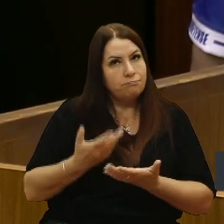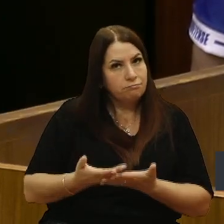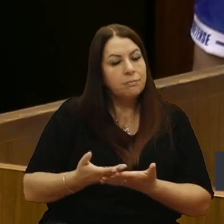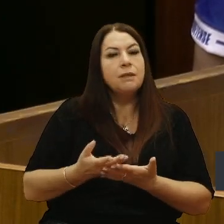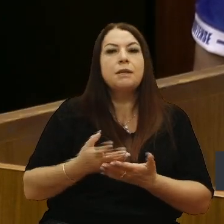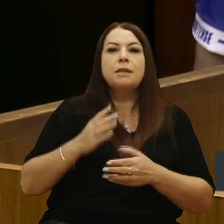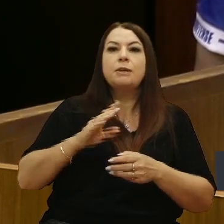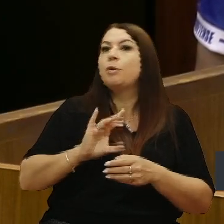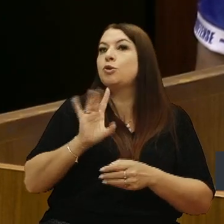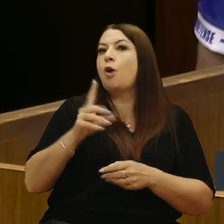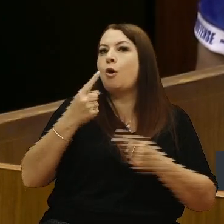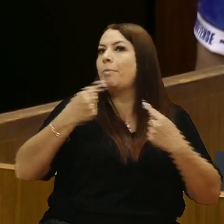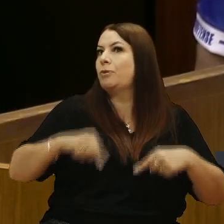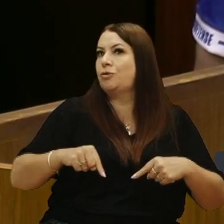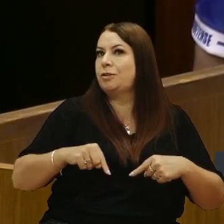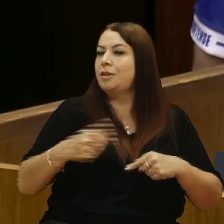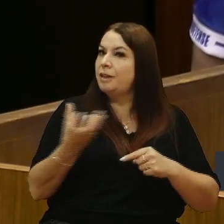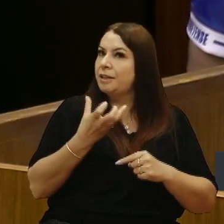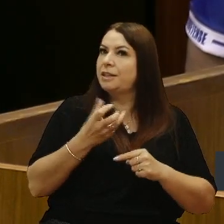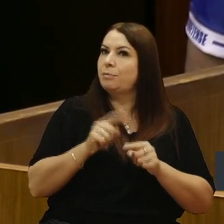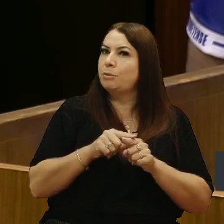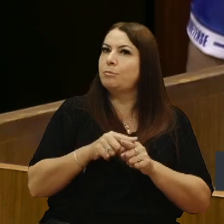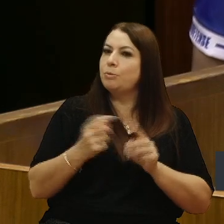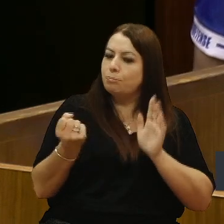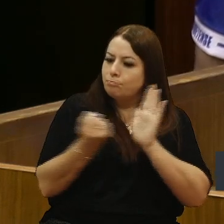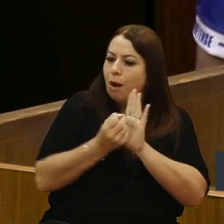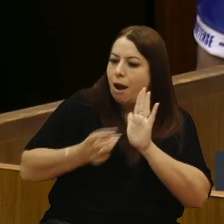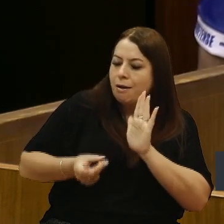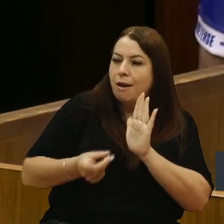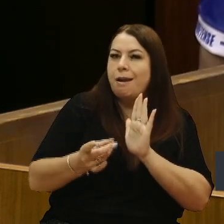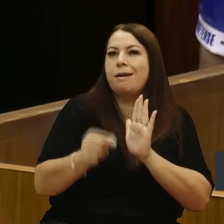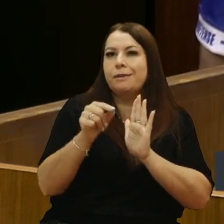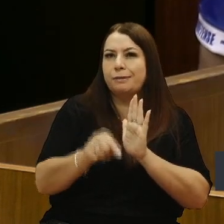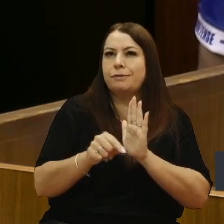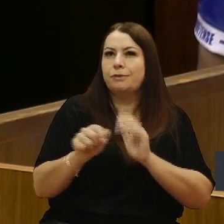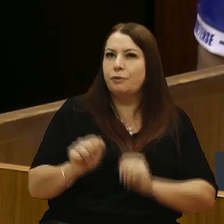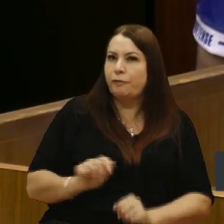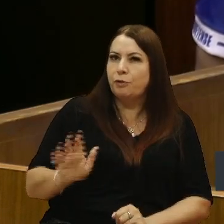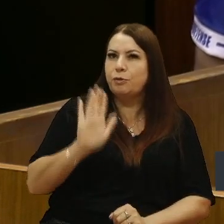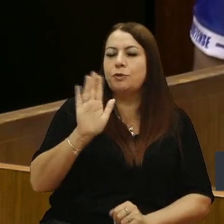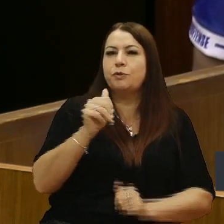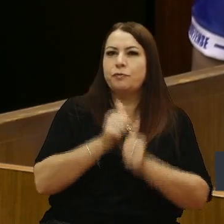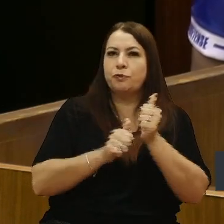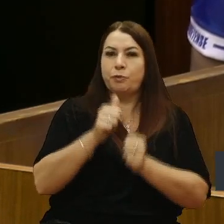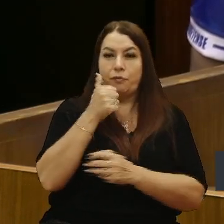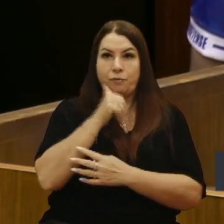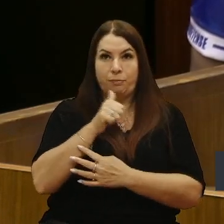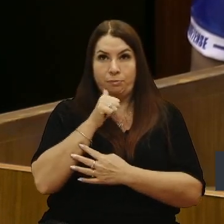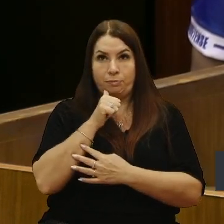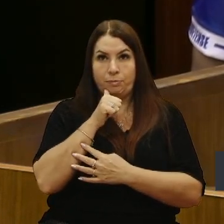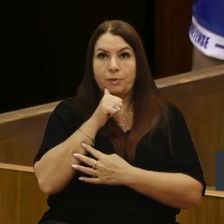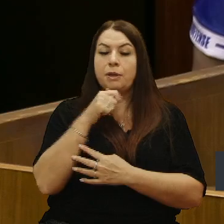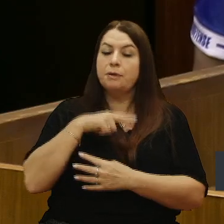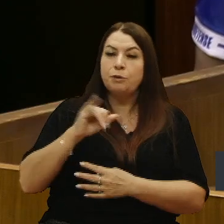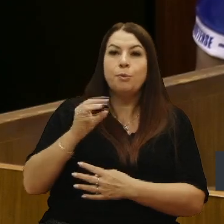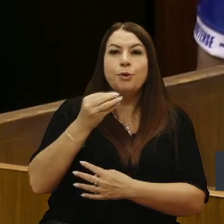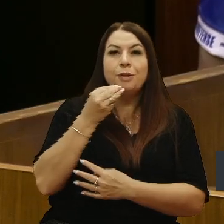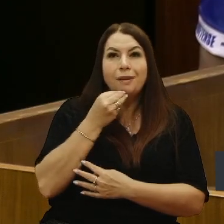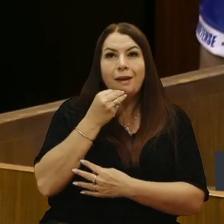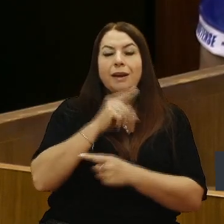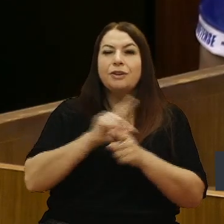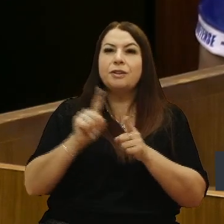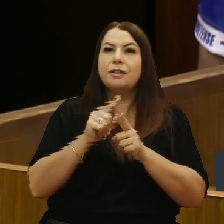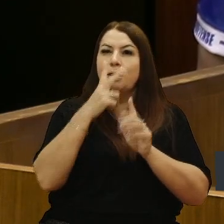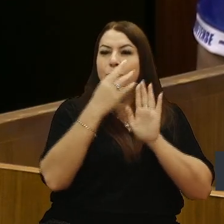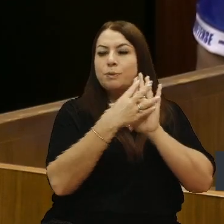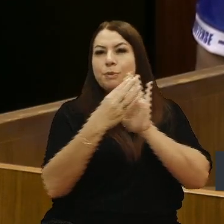que competir, nós queremos construir um legado que valorize o futebol feminino, que gere oportunidades e que inspire